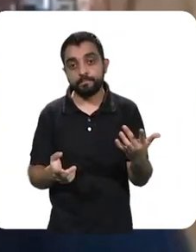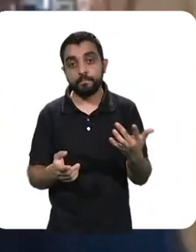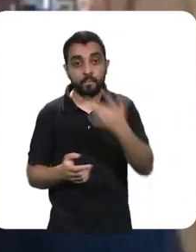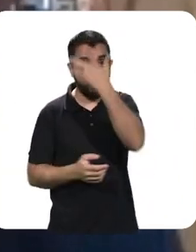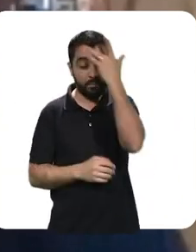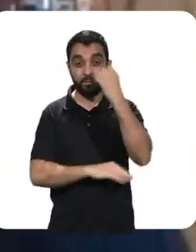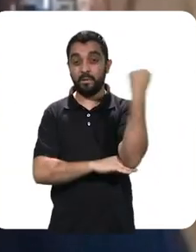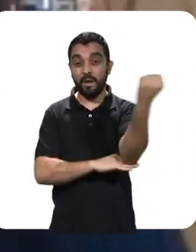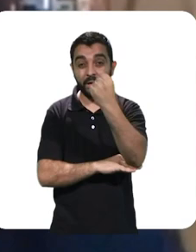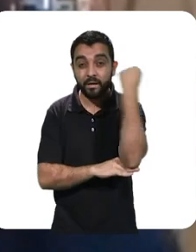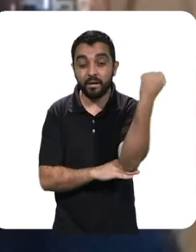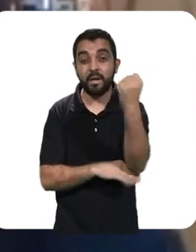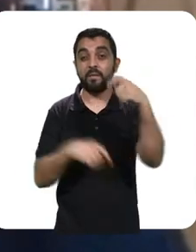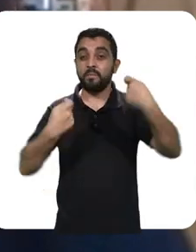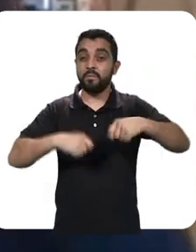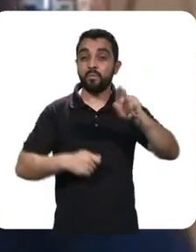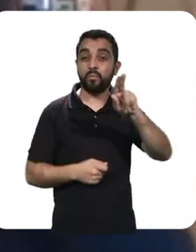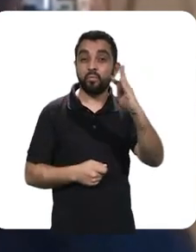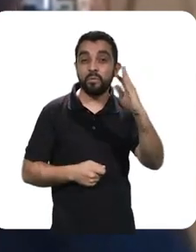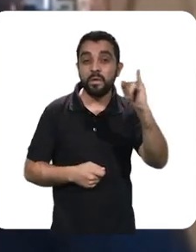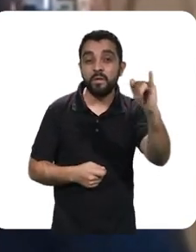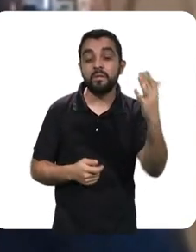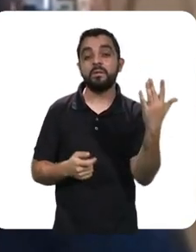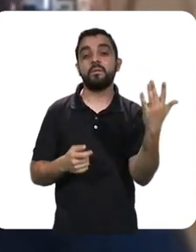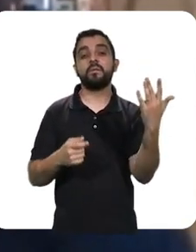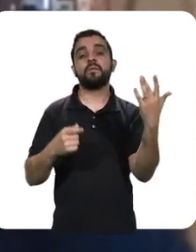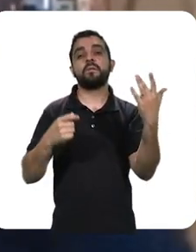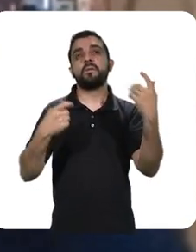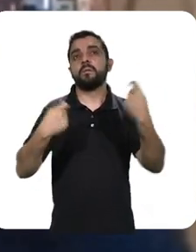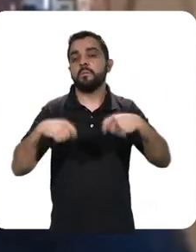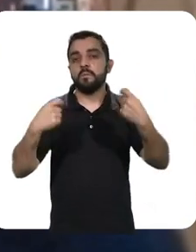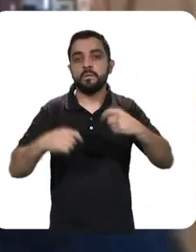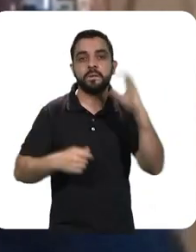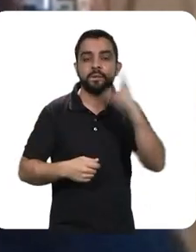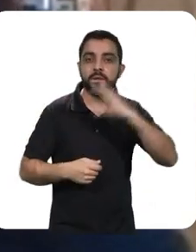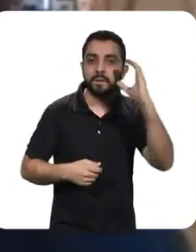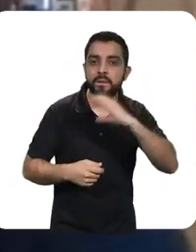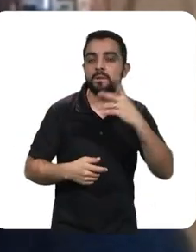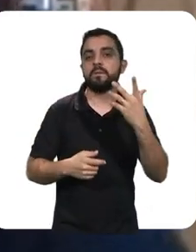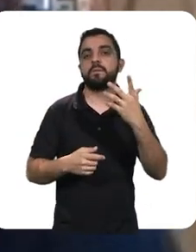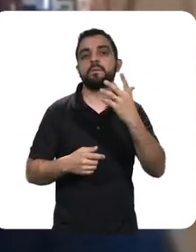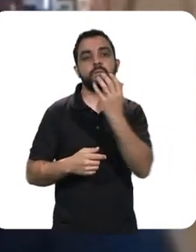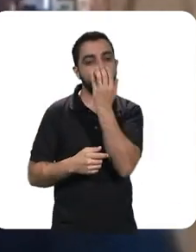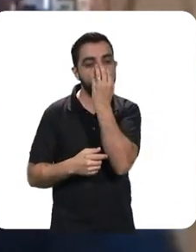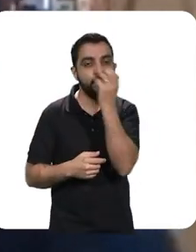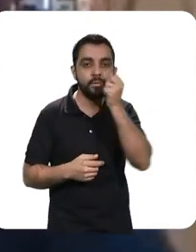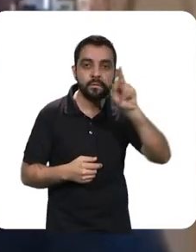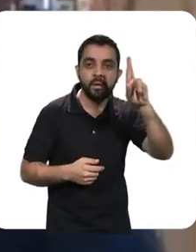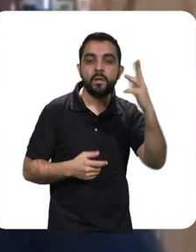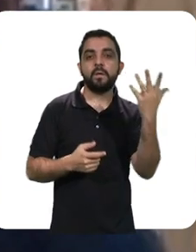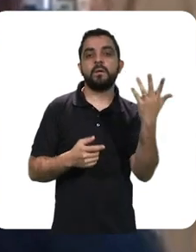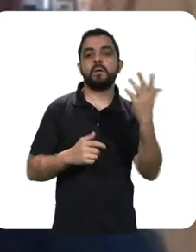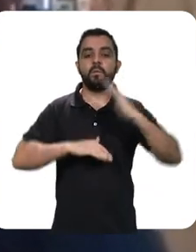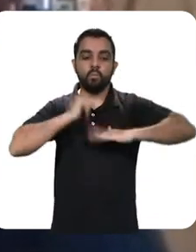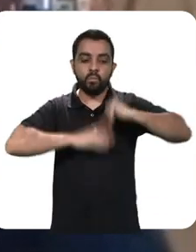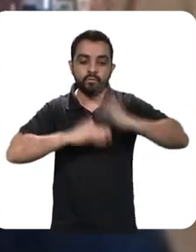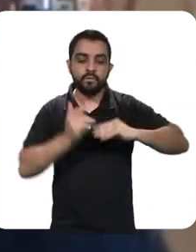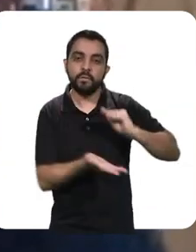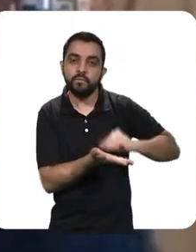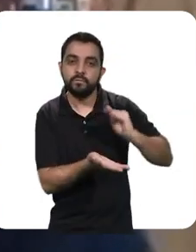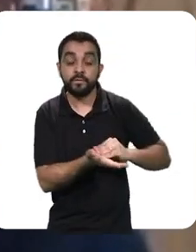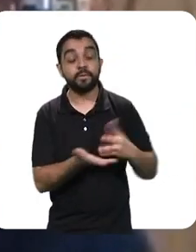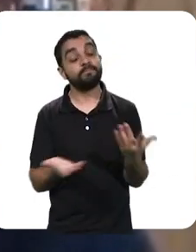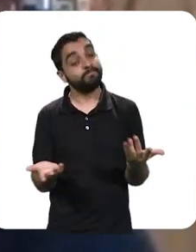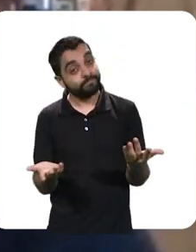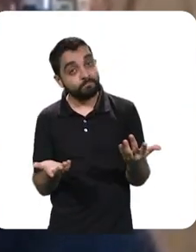são pessoas em estado grave, que precisem de unidade de terapia intensiva, ventiladores, mão de obra